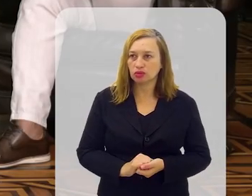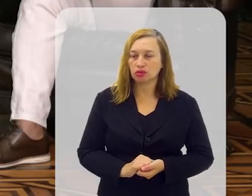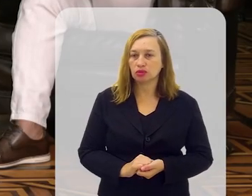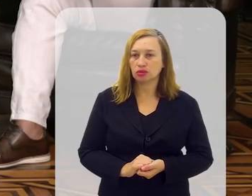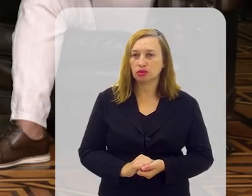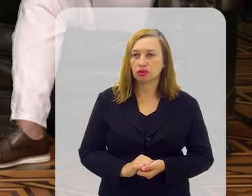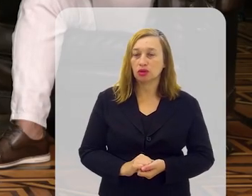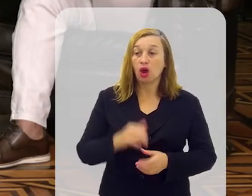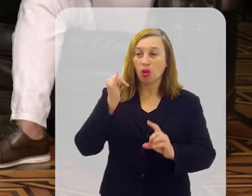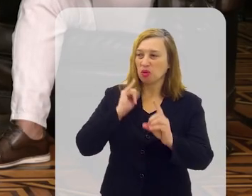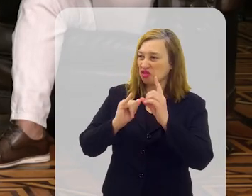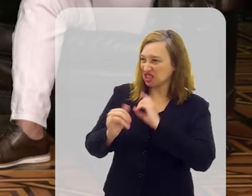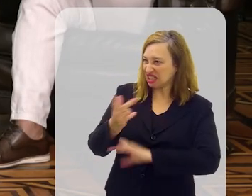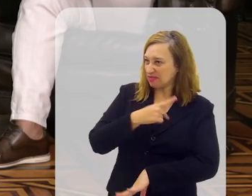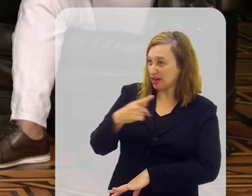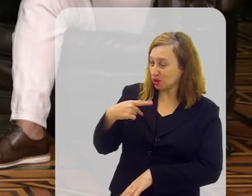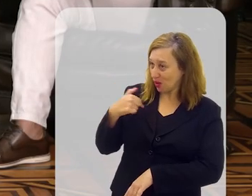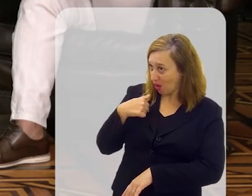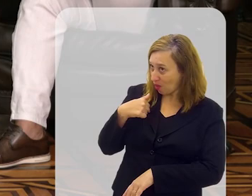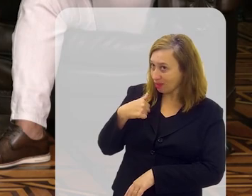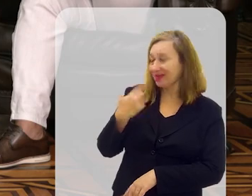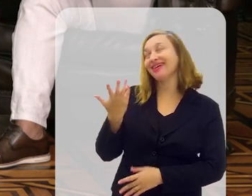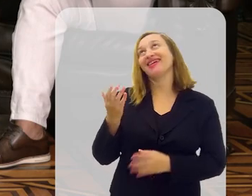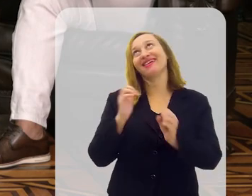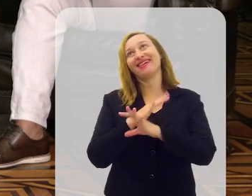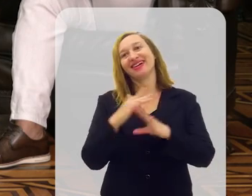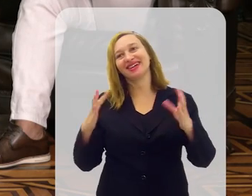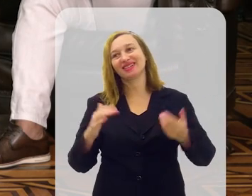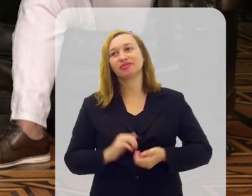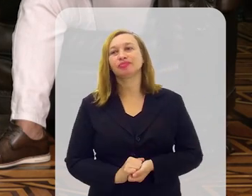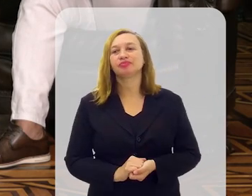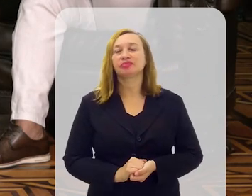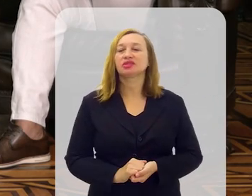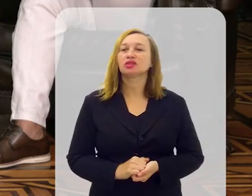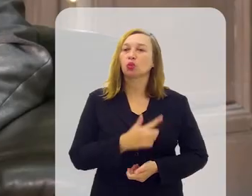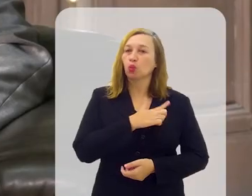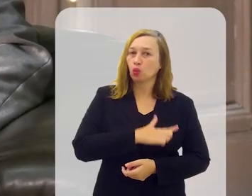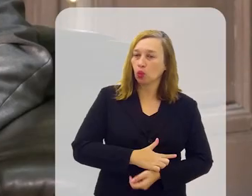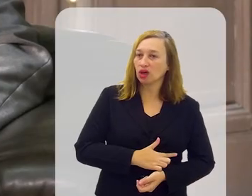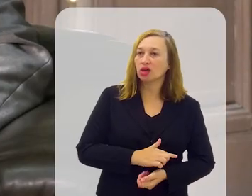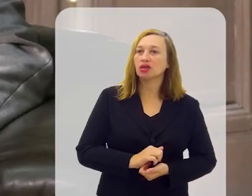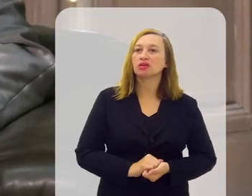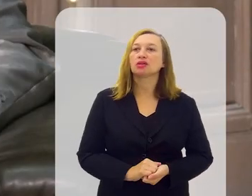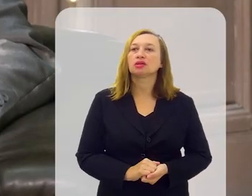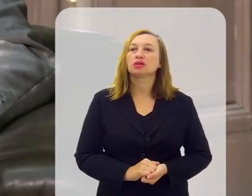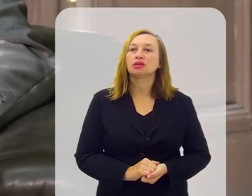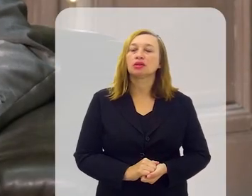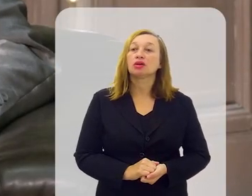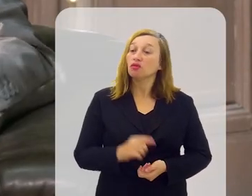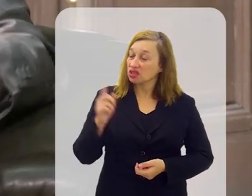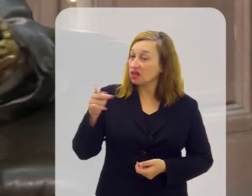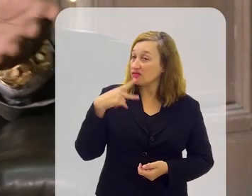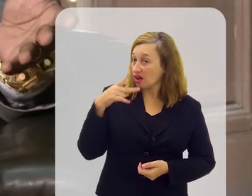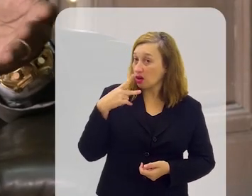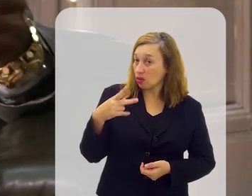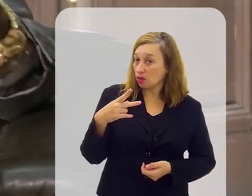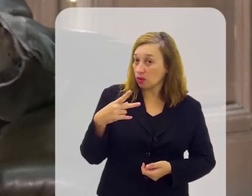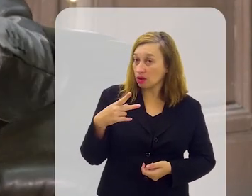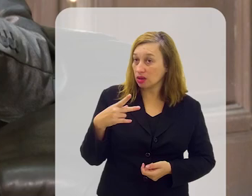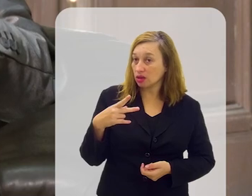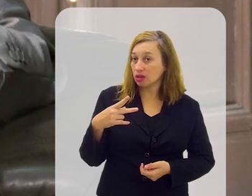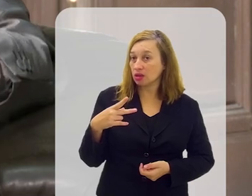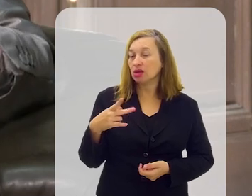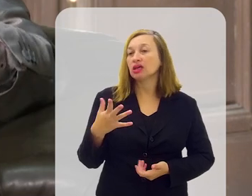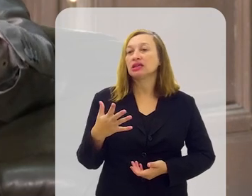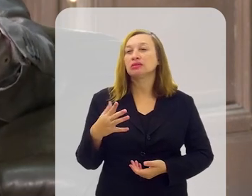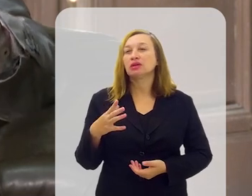Isso é um esfriamento. Estou profetizando. Ô, glória. Recebe aí. É um esfriamento muito grande e o que você falou,